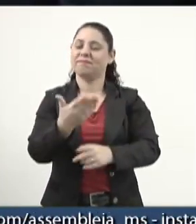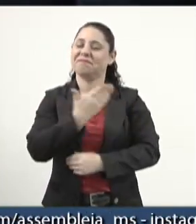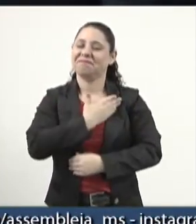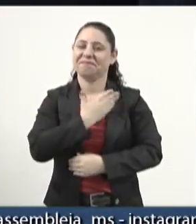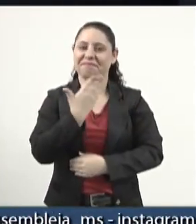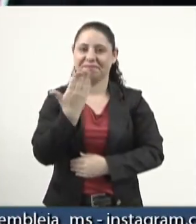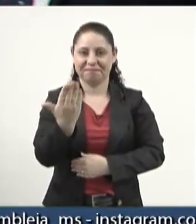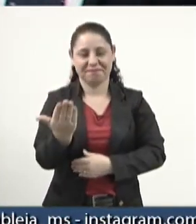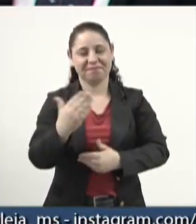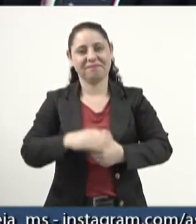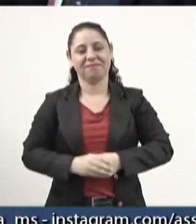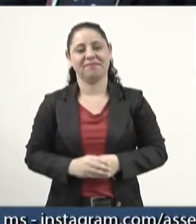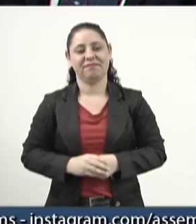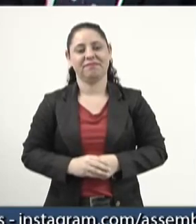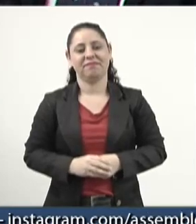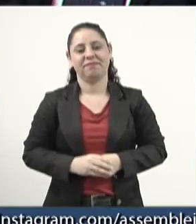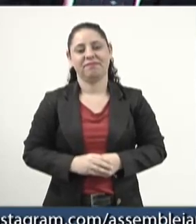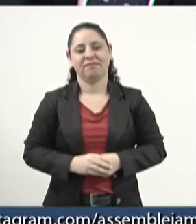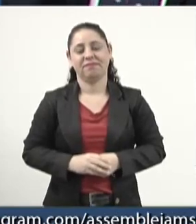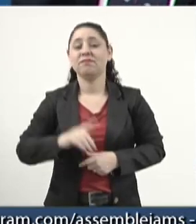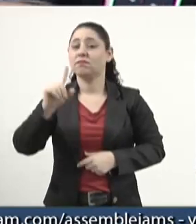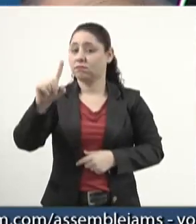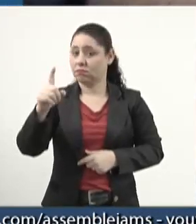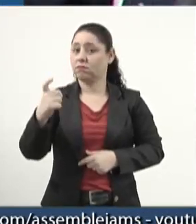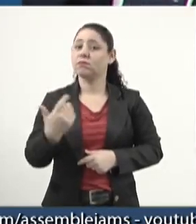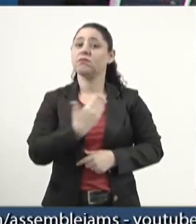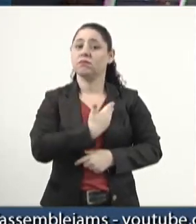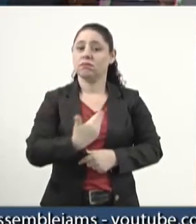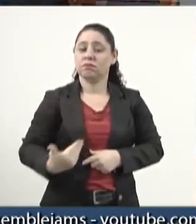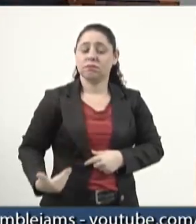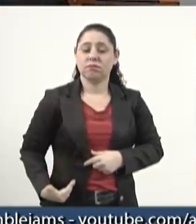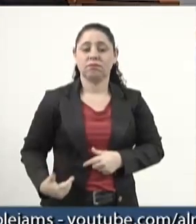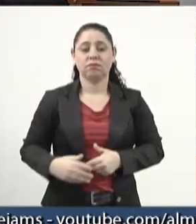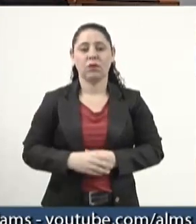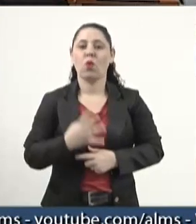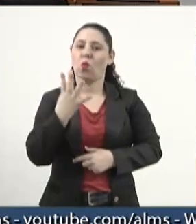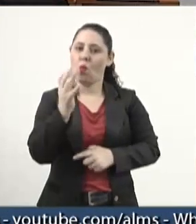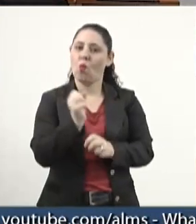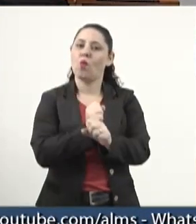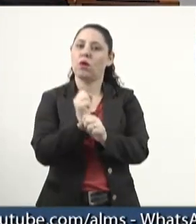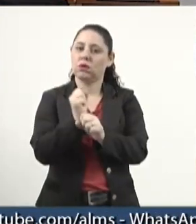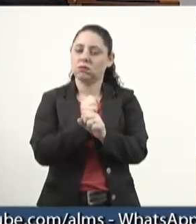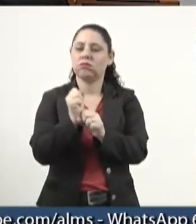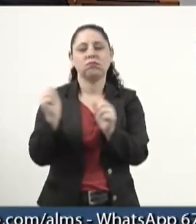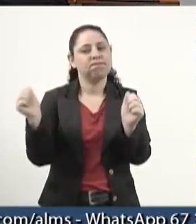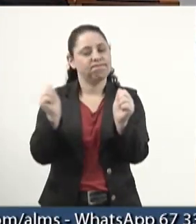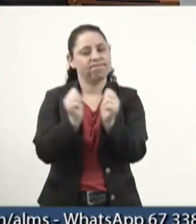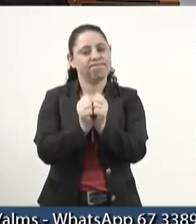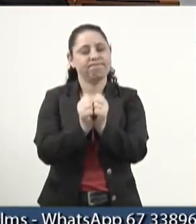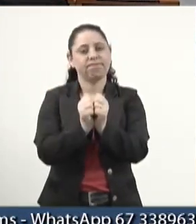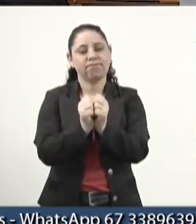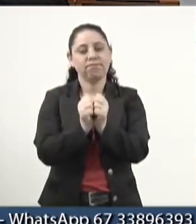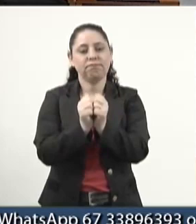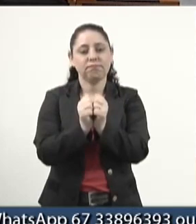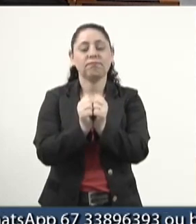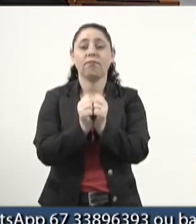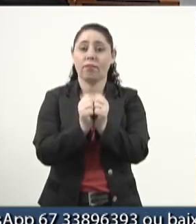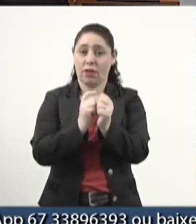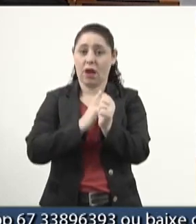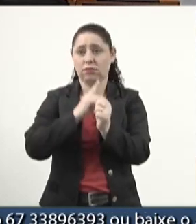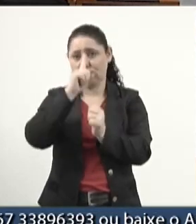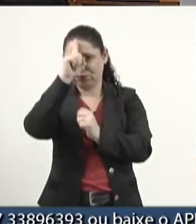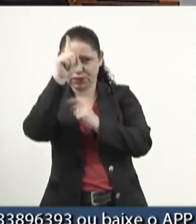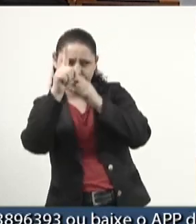amigo querido, meu ex-governador, tive aqui 4 anos ao seu lado, mesmo com